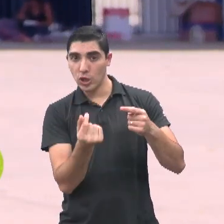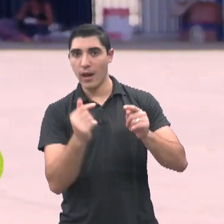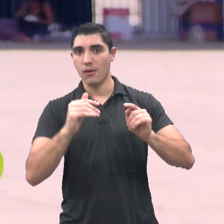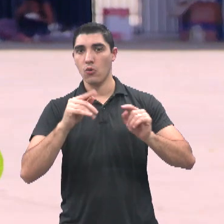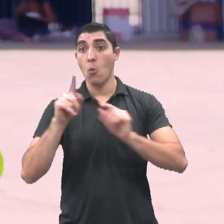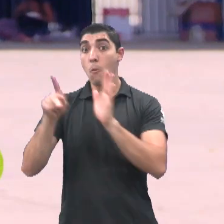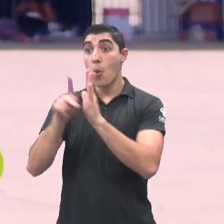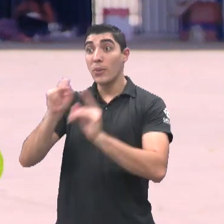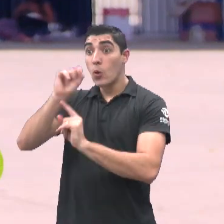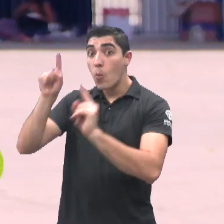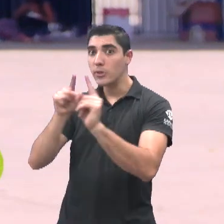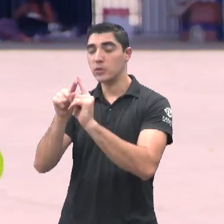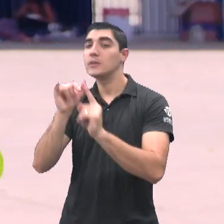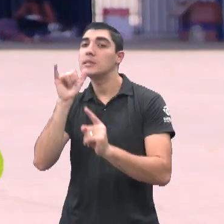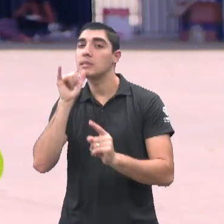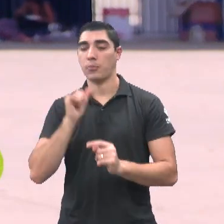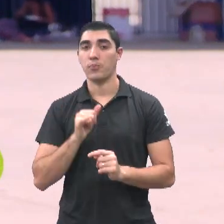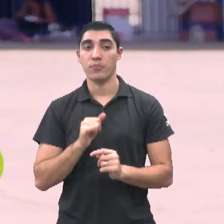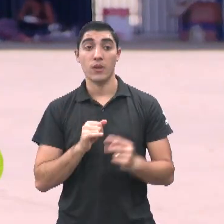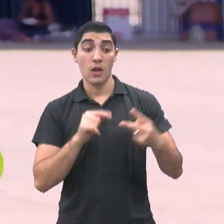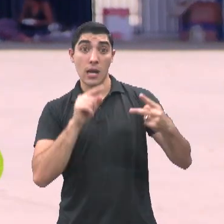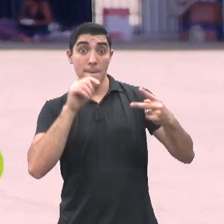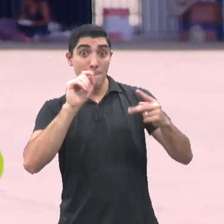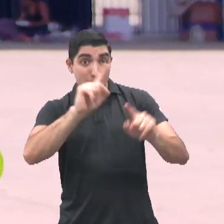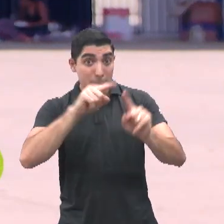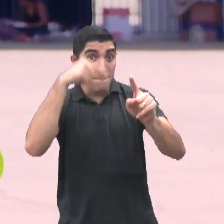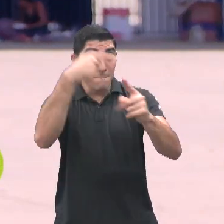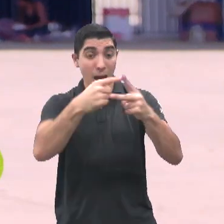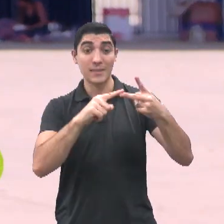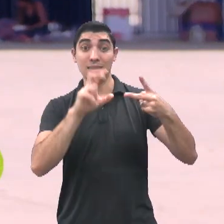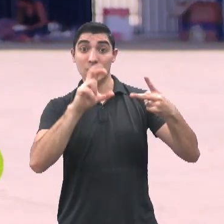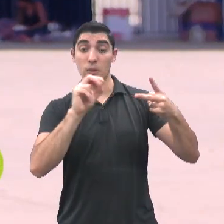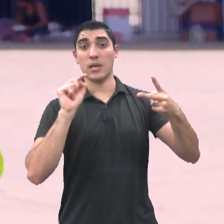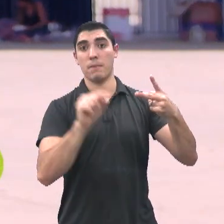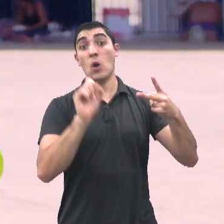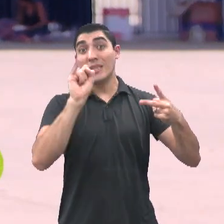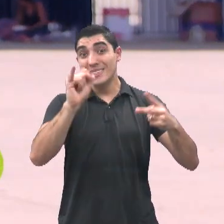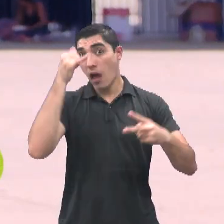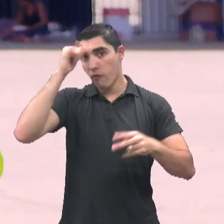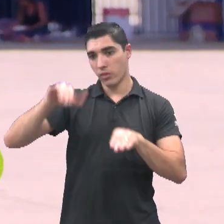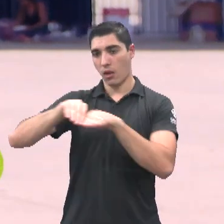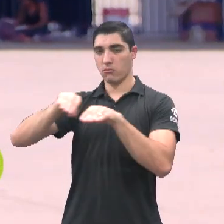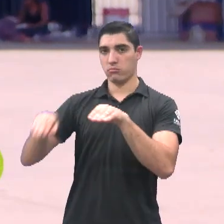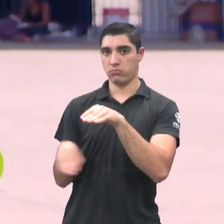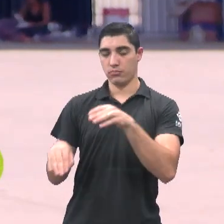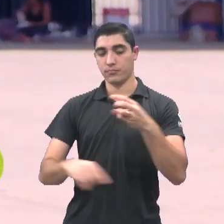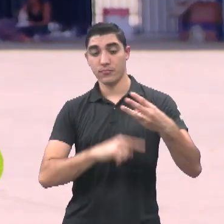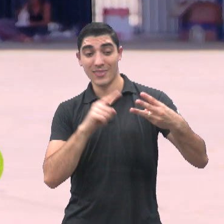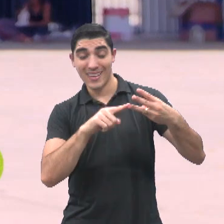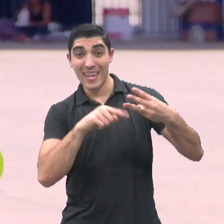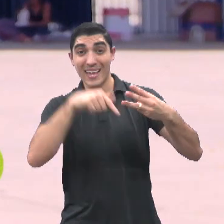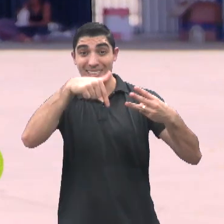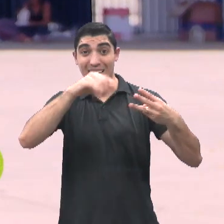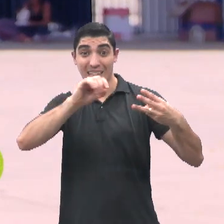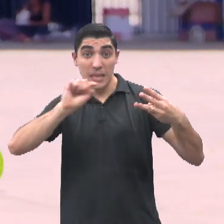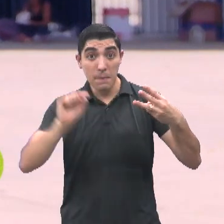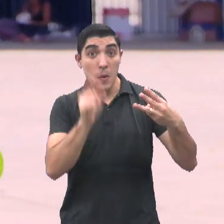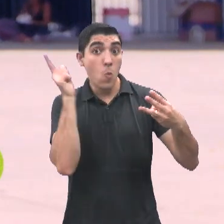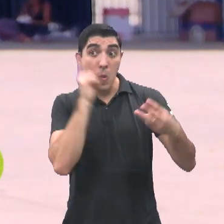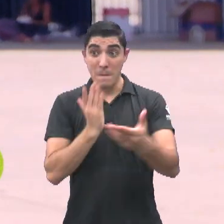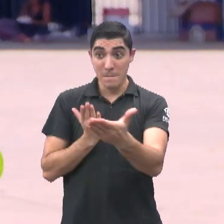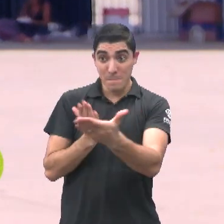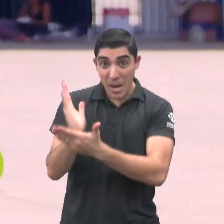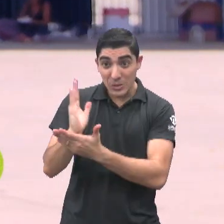traçadas. Por exemplo, ele deve receber 50 mil reais se escapar do rebaixamento, 70 mil caso se classifique para as